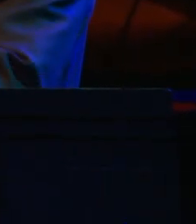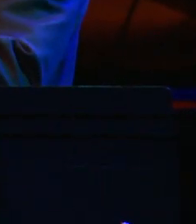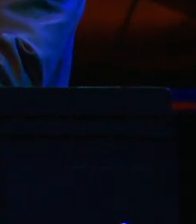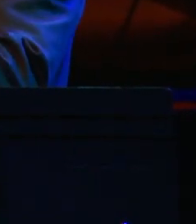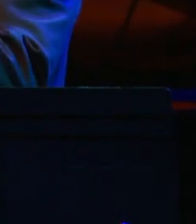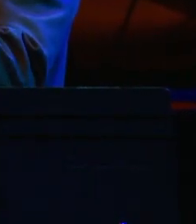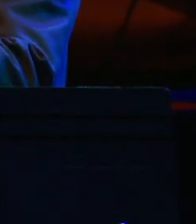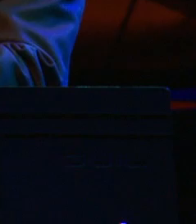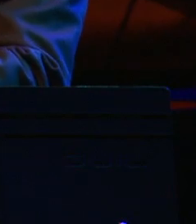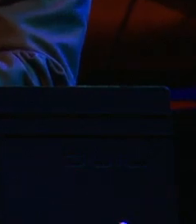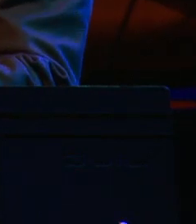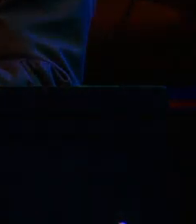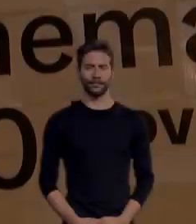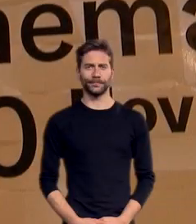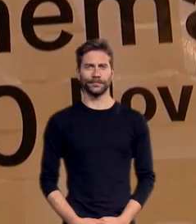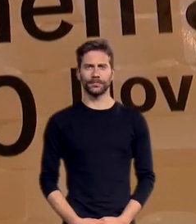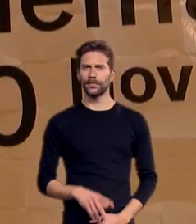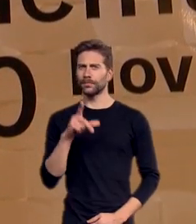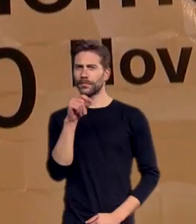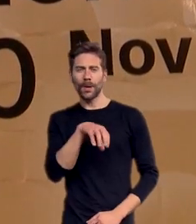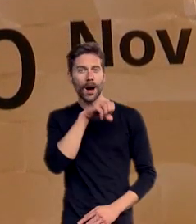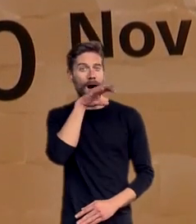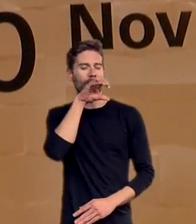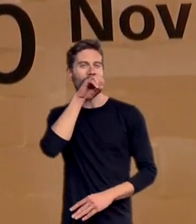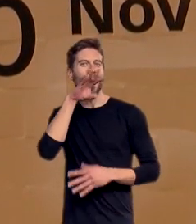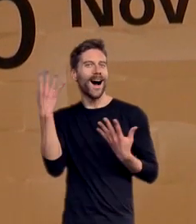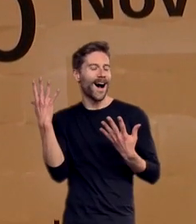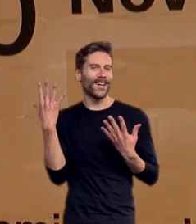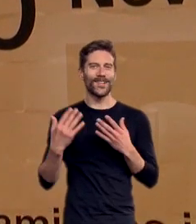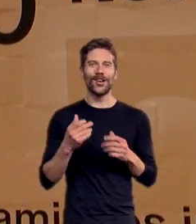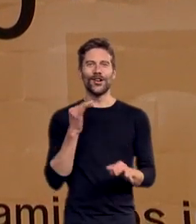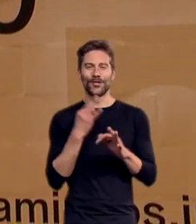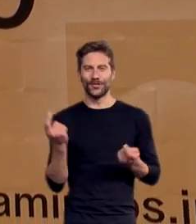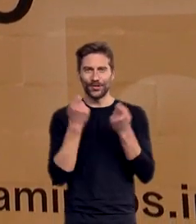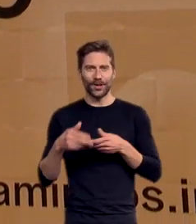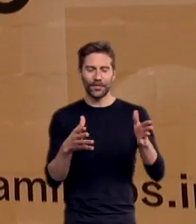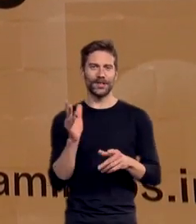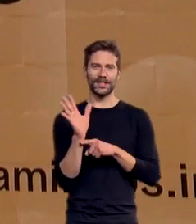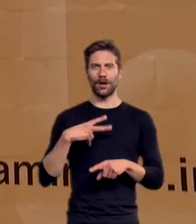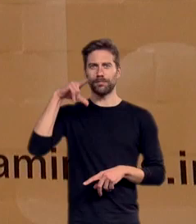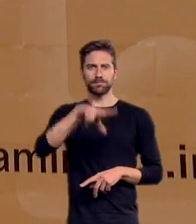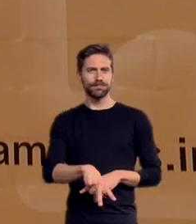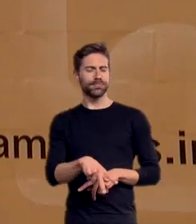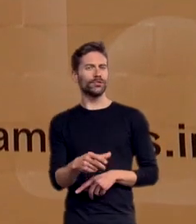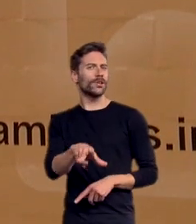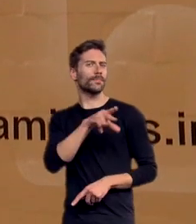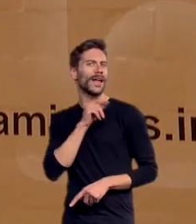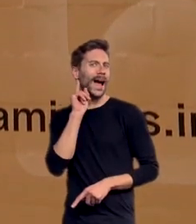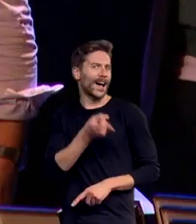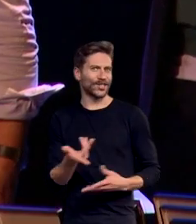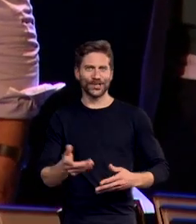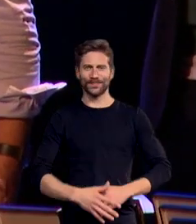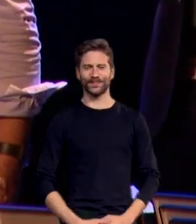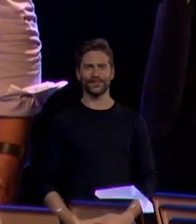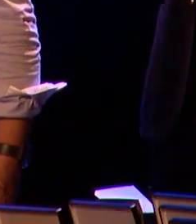em papel sujo de amor. Conhecemos os vencedores do Festival Caminhos do Cinema Português.